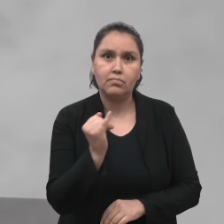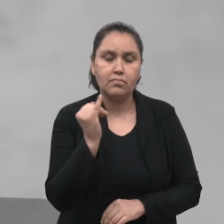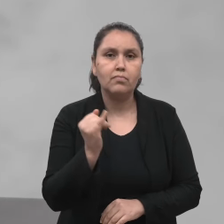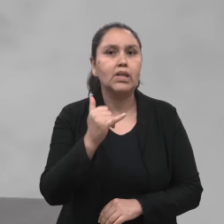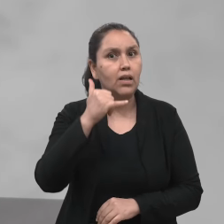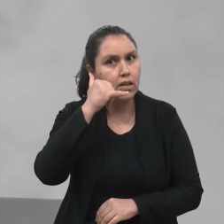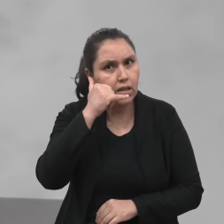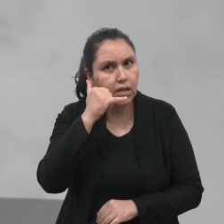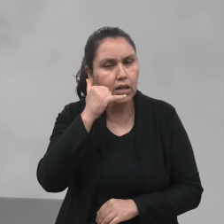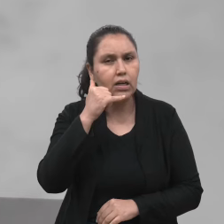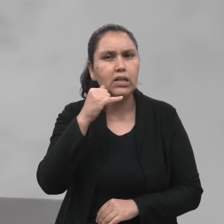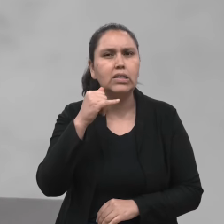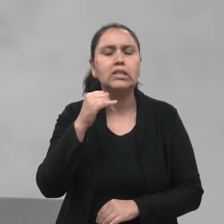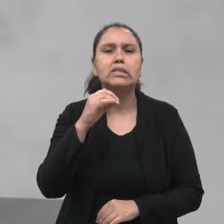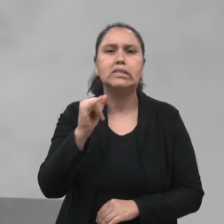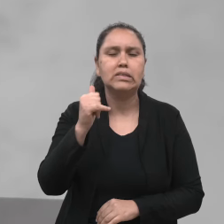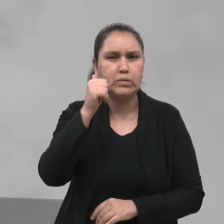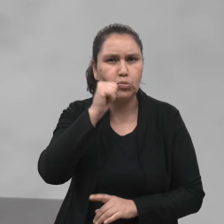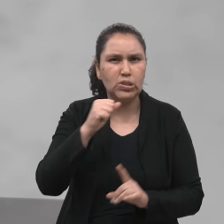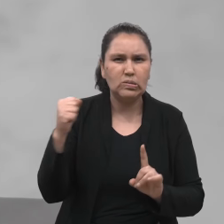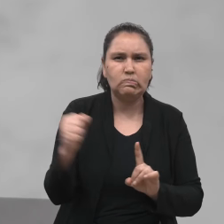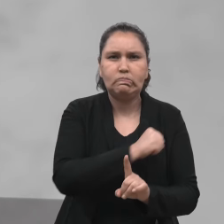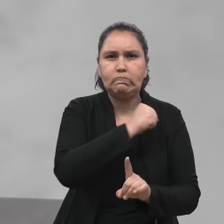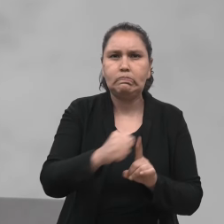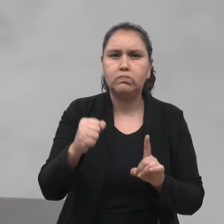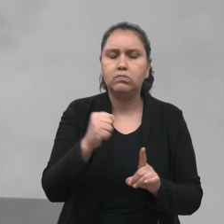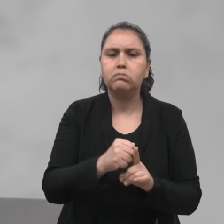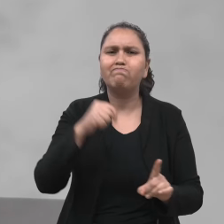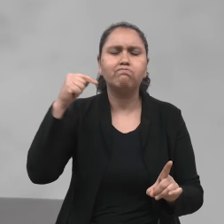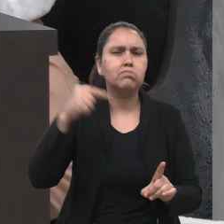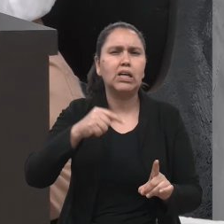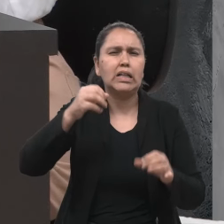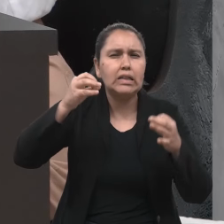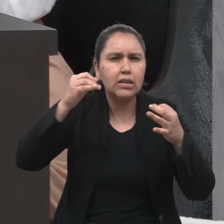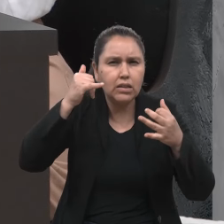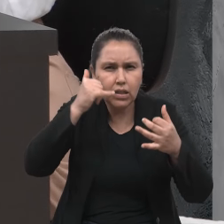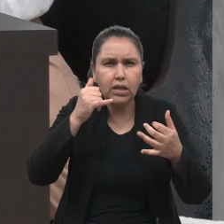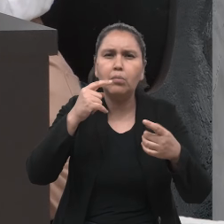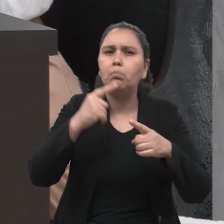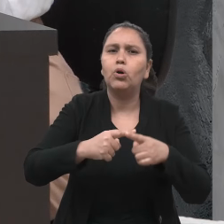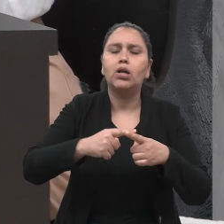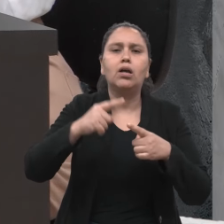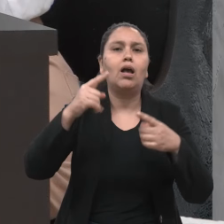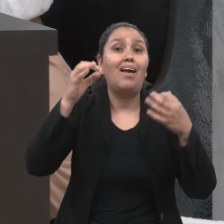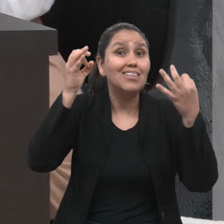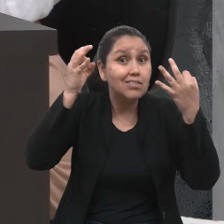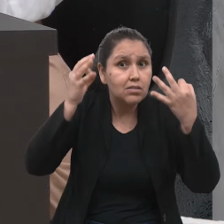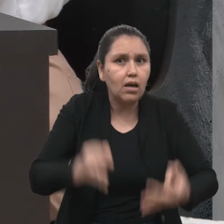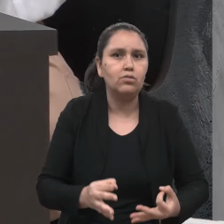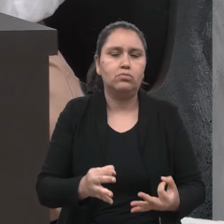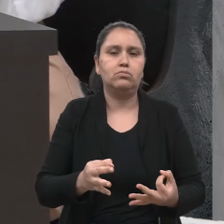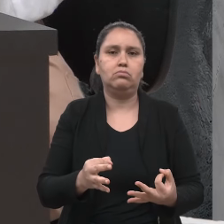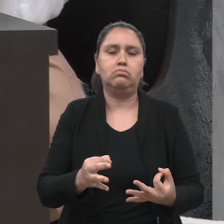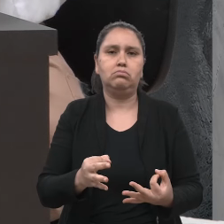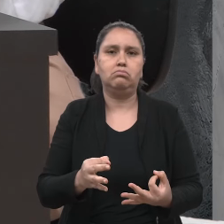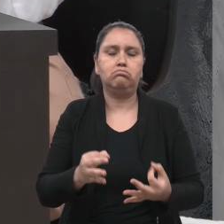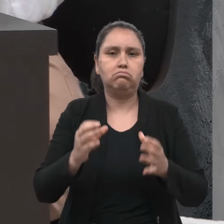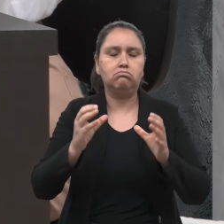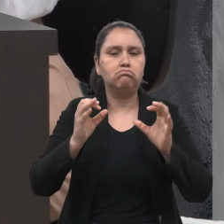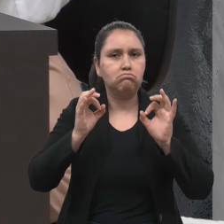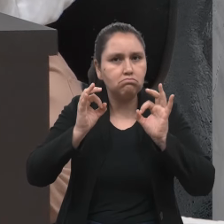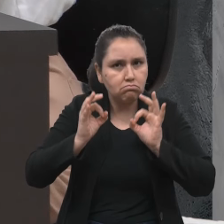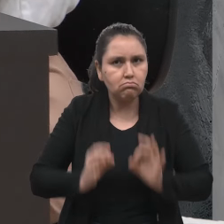o 190 quando uma mulher está sendo espancada à beira da morte? Porque é o certo. Ponto. Não é justificável. Isso é o